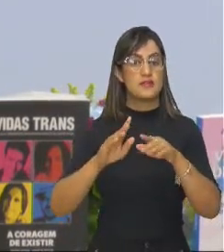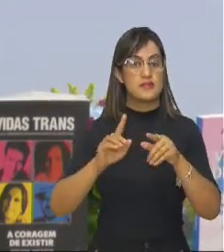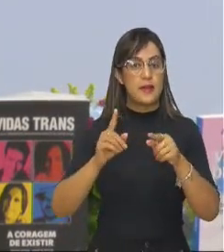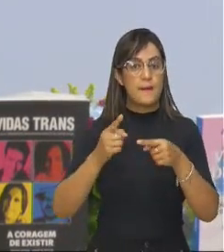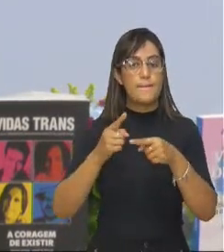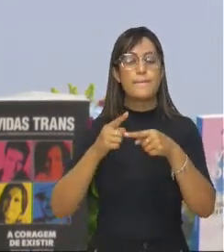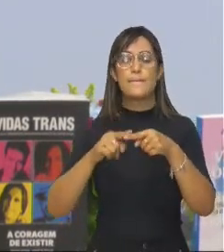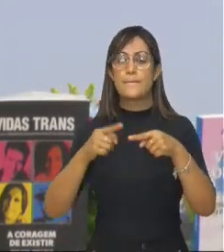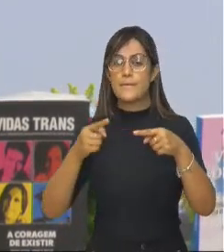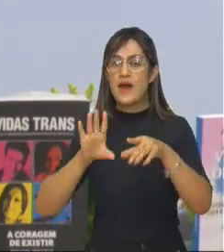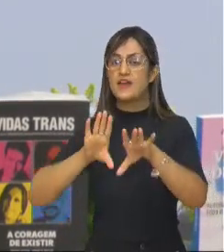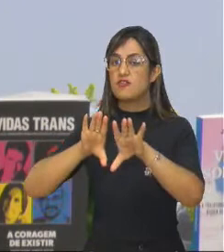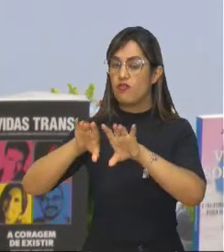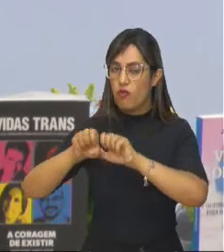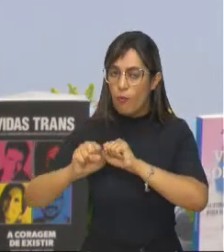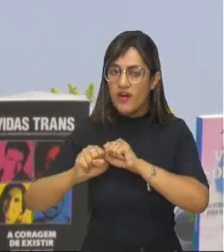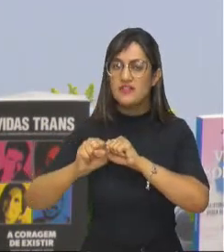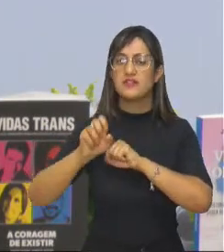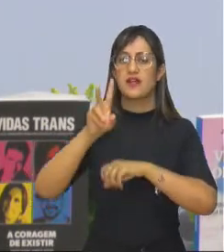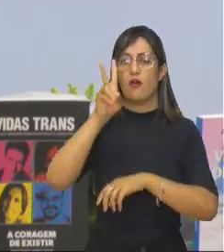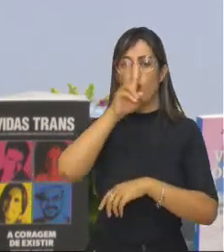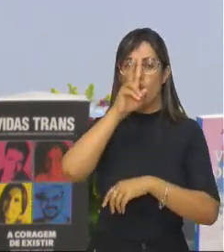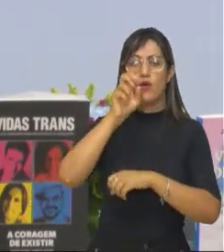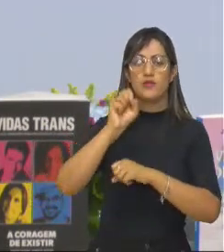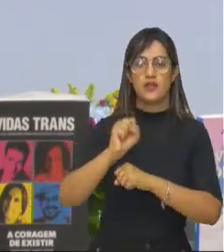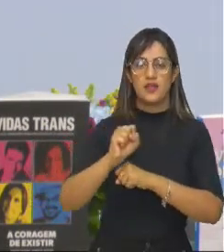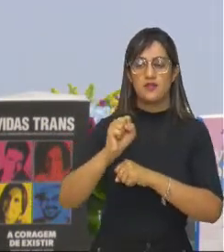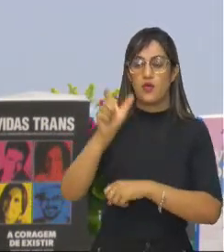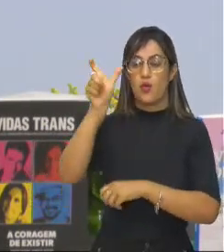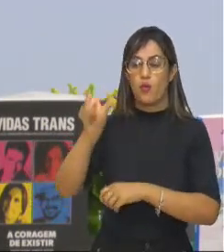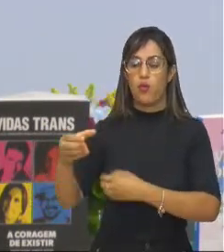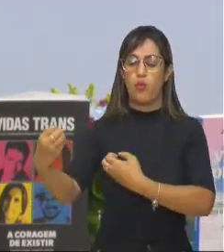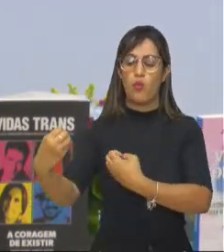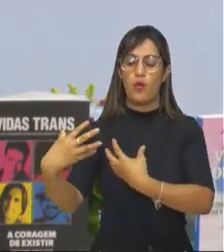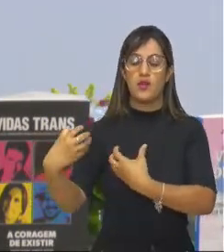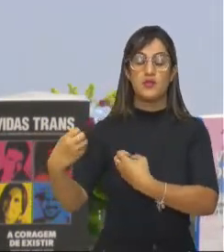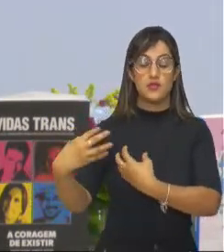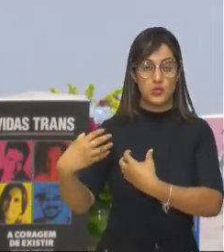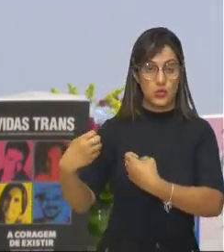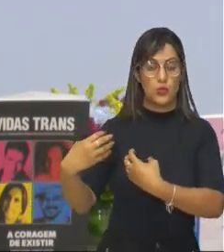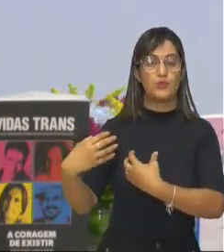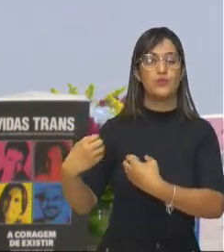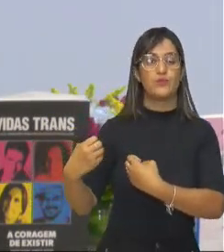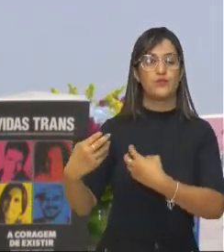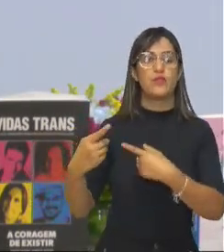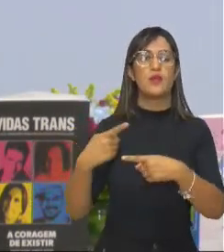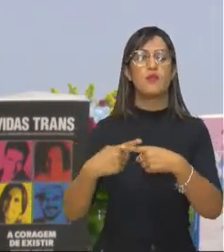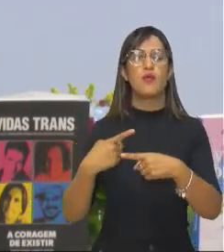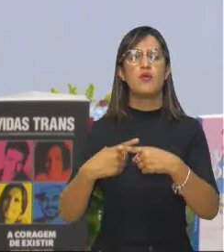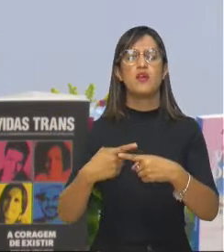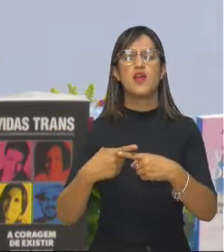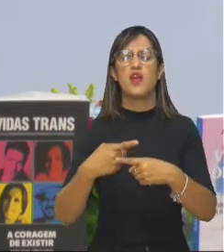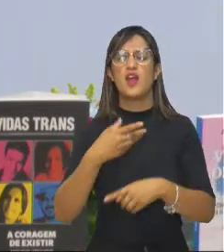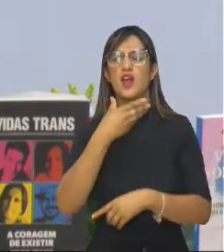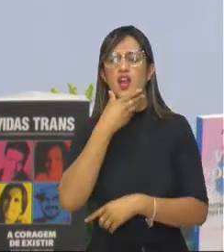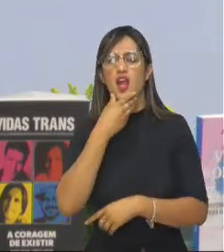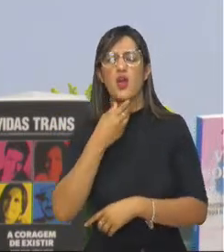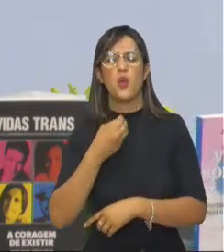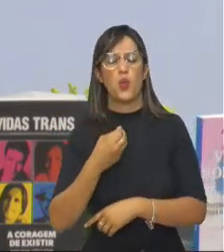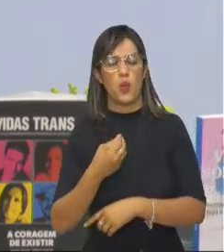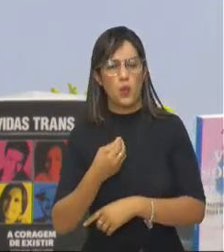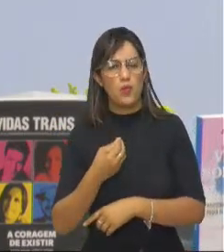potência nessa transformação, né, como nos ensinou o João, porque ele era um cara muito renhido, muito